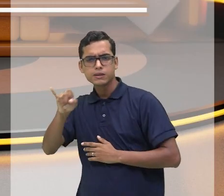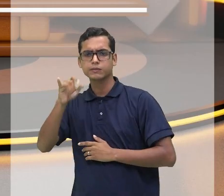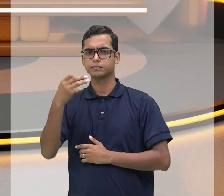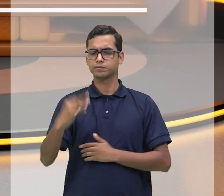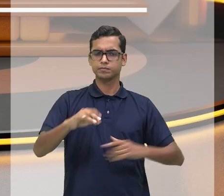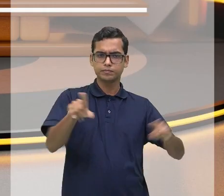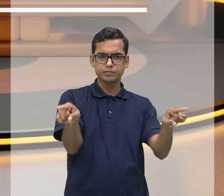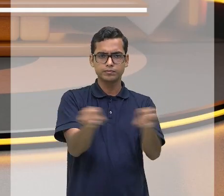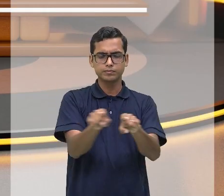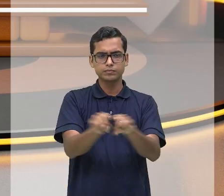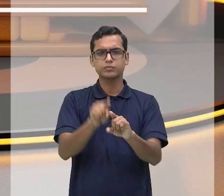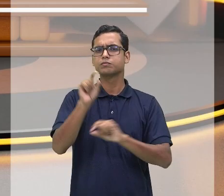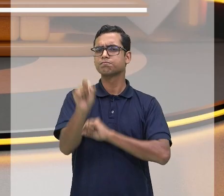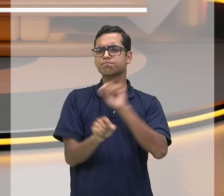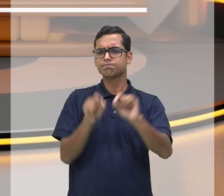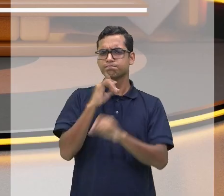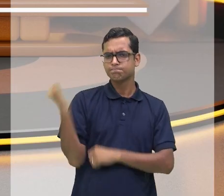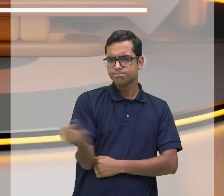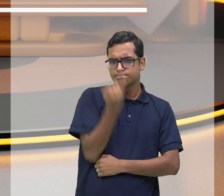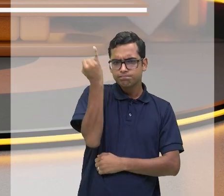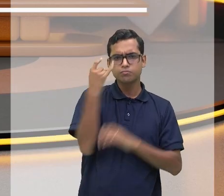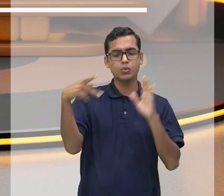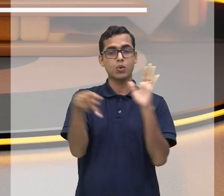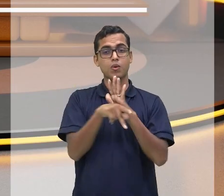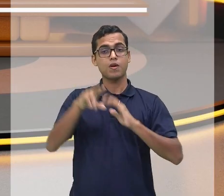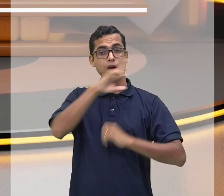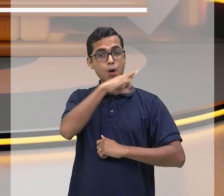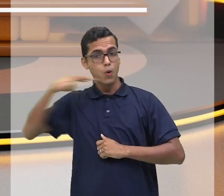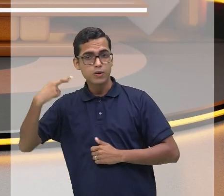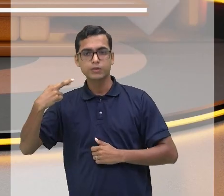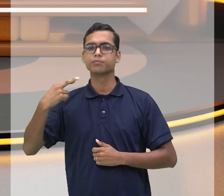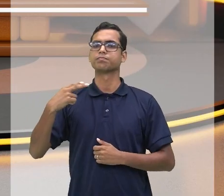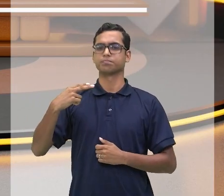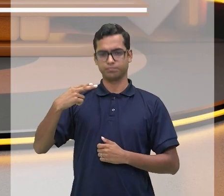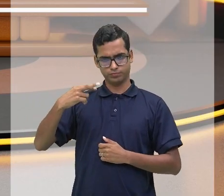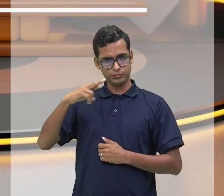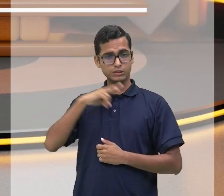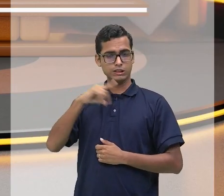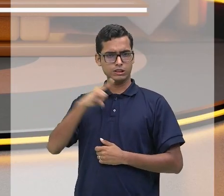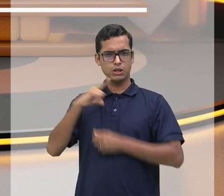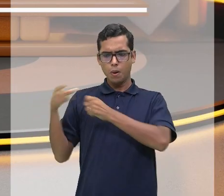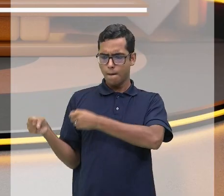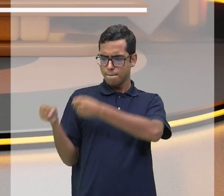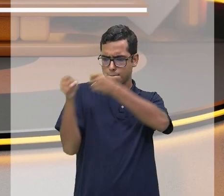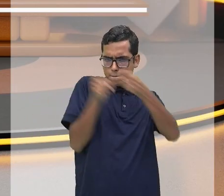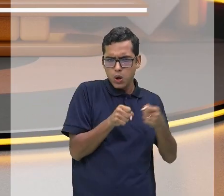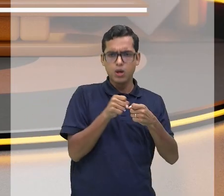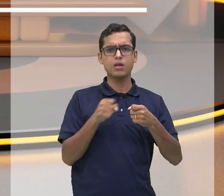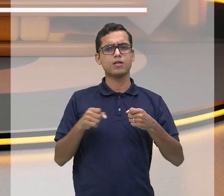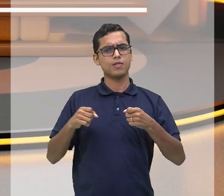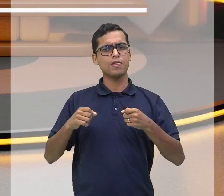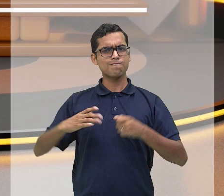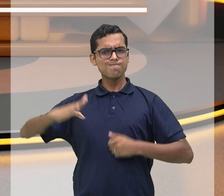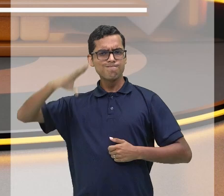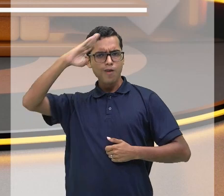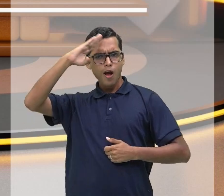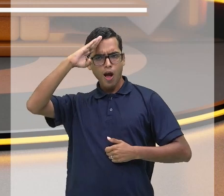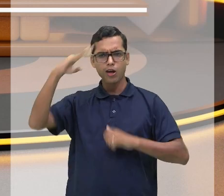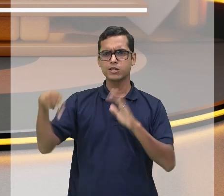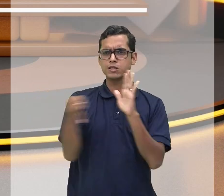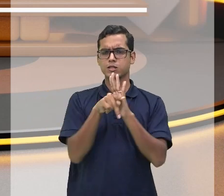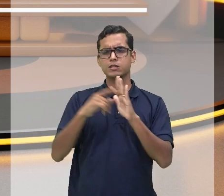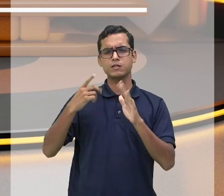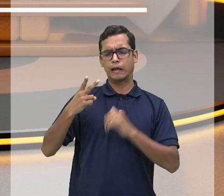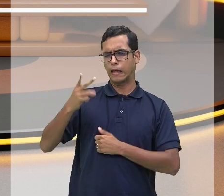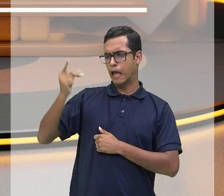tudo era essencial para o quê? Para a Rússia, né, que tinha um grande poder desde lá desse período das guerras,